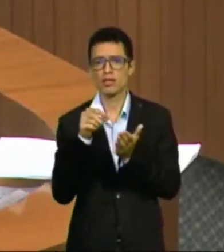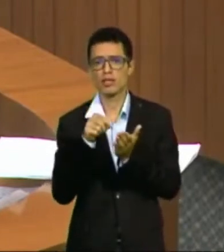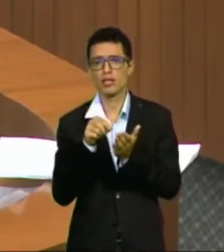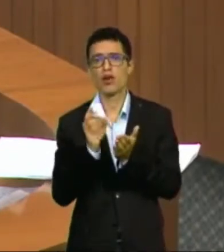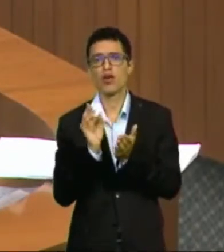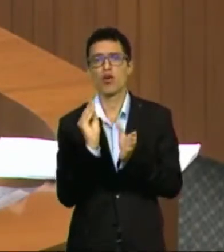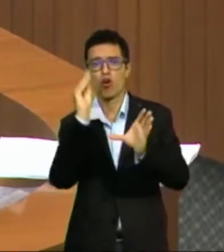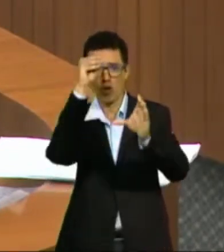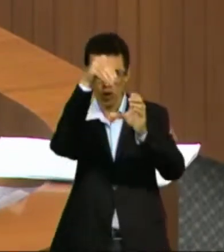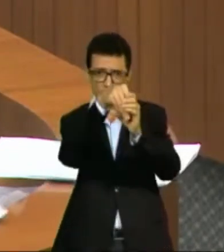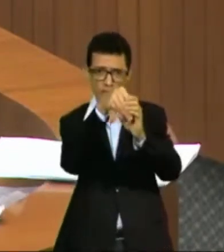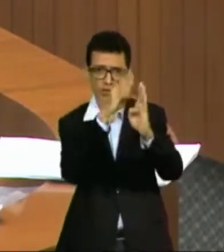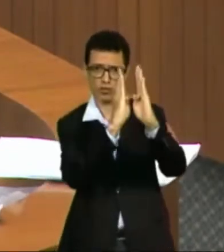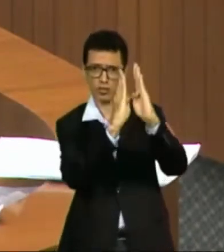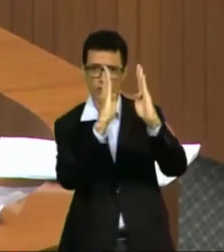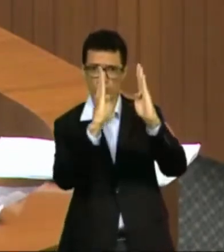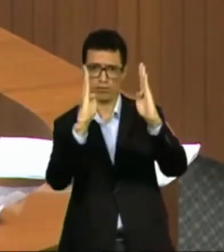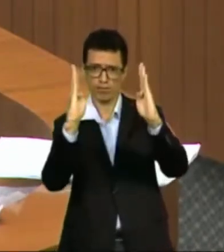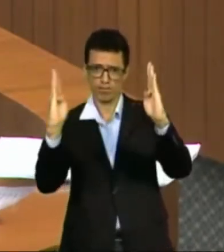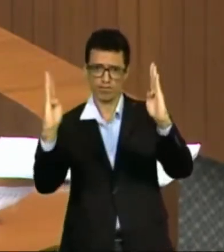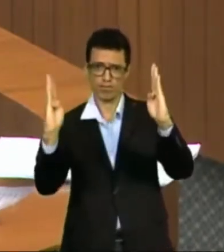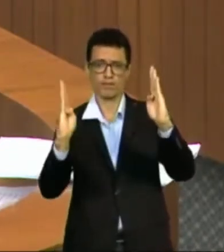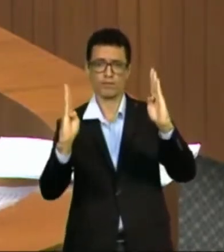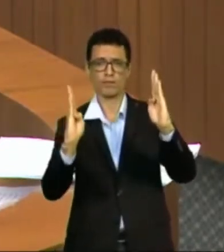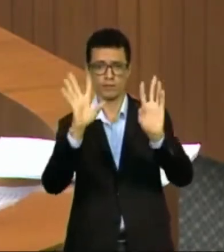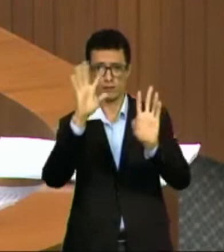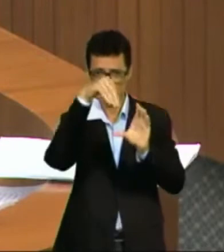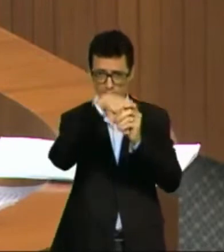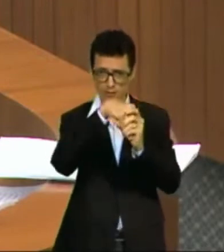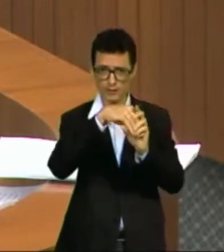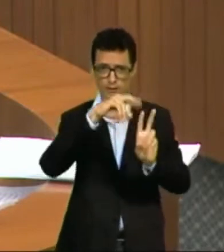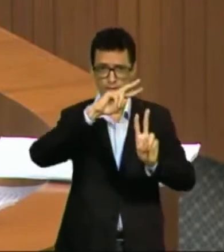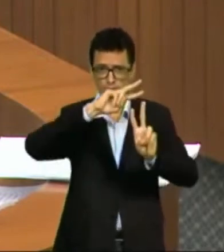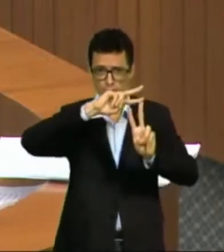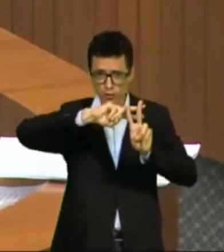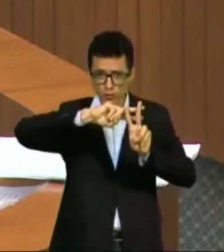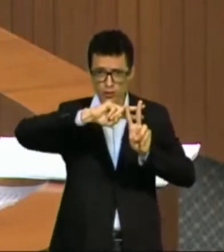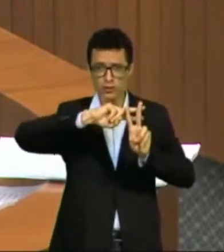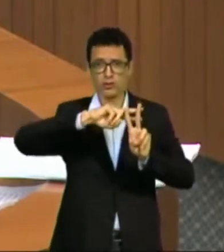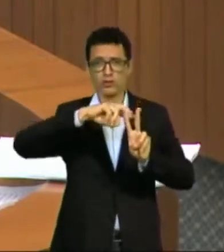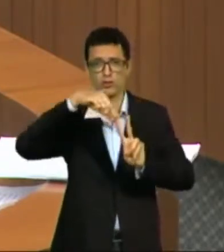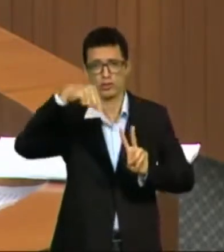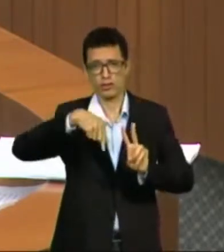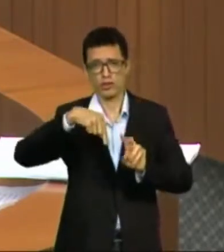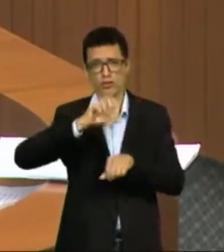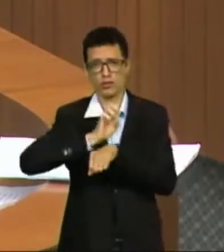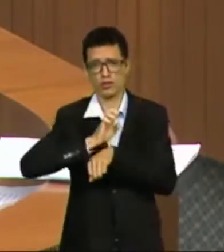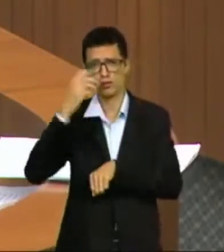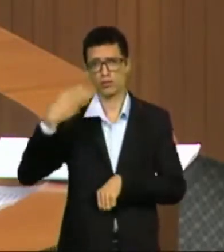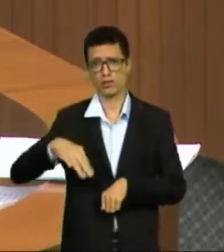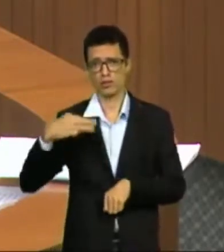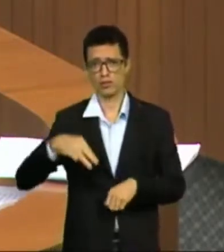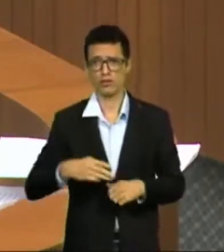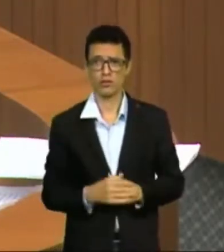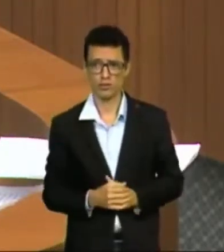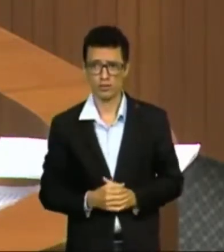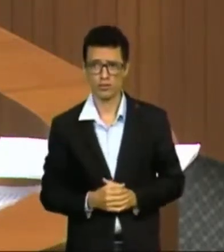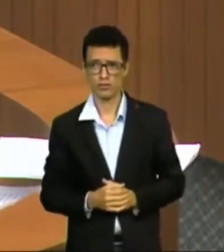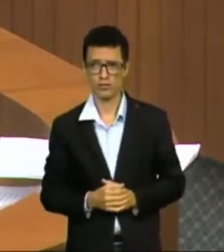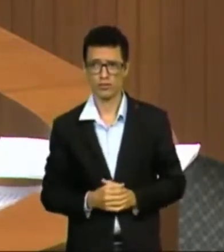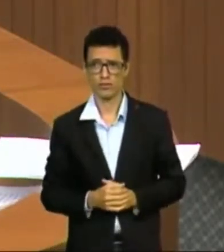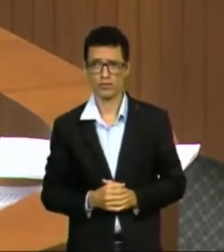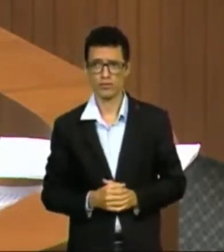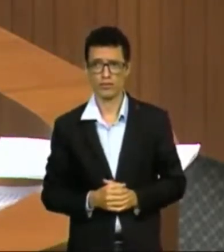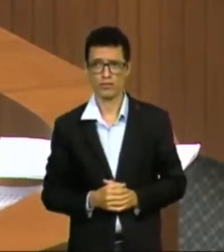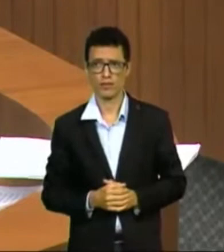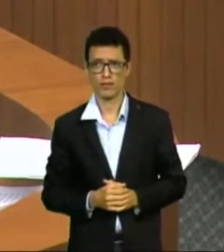no acervo bibliográfico das penitenciárias do Estado do Maranhão, mas interpretaram, a lei